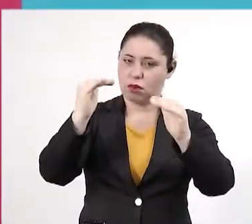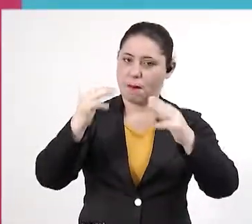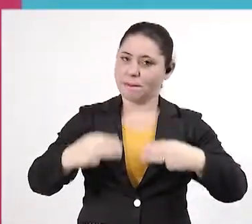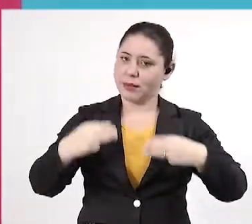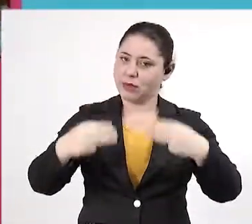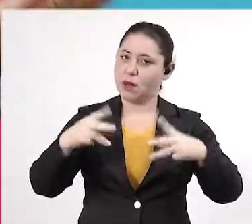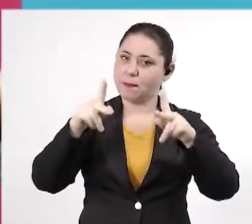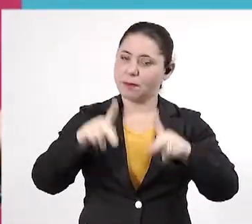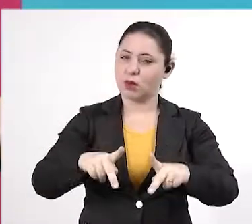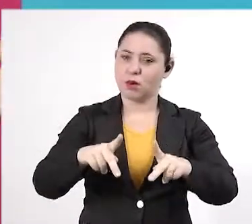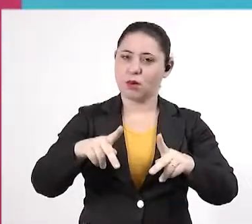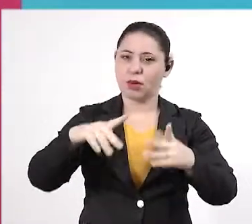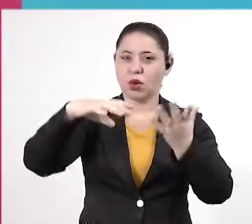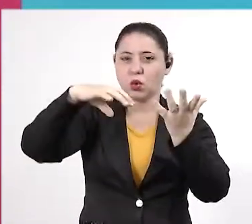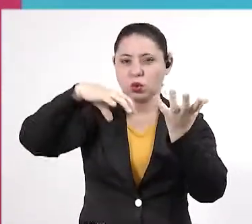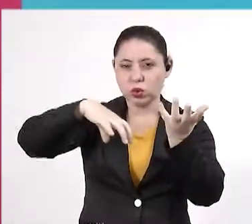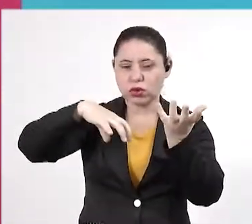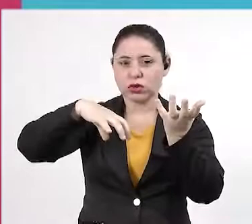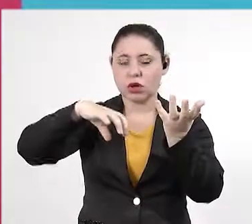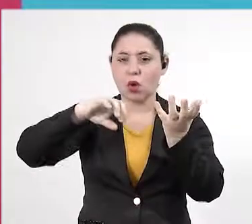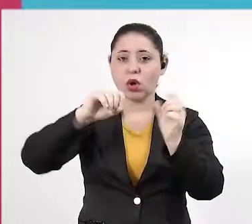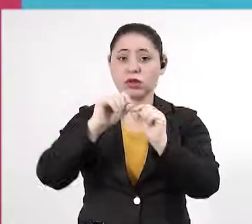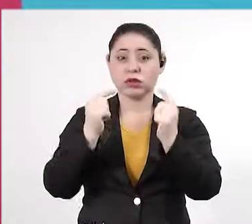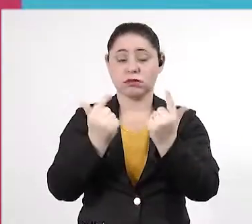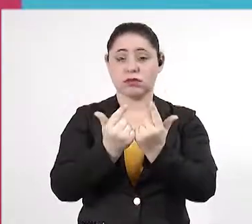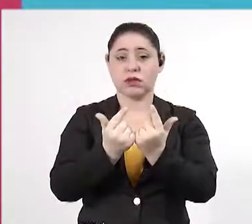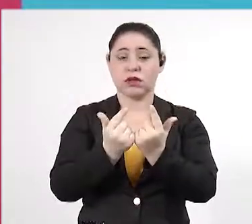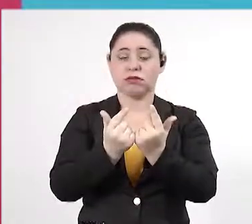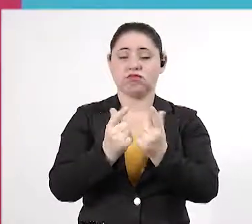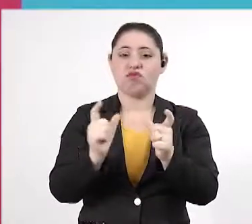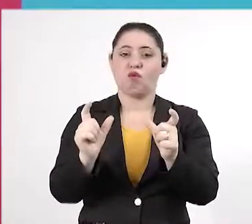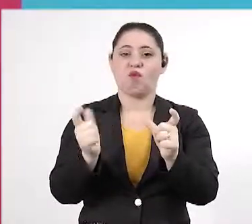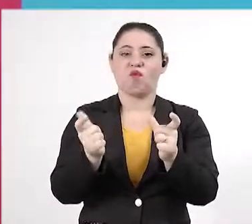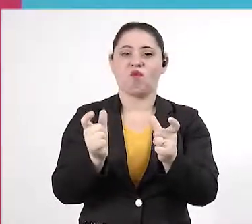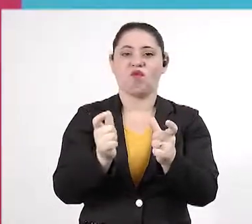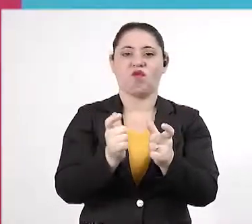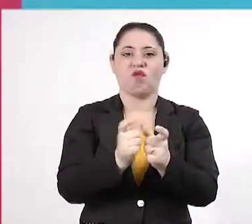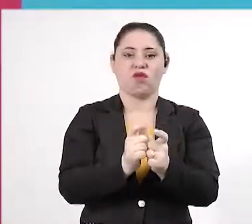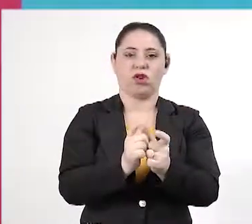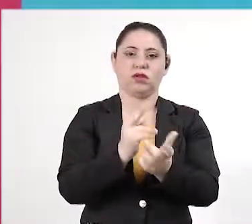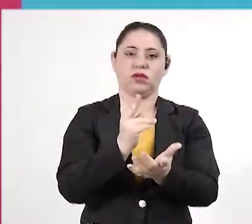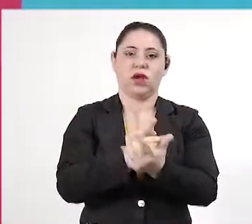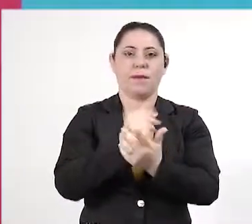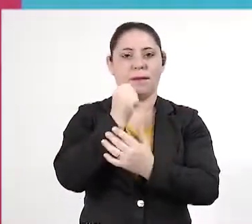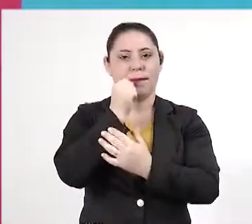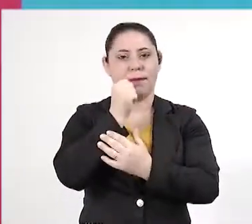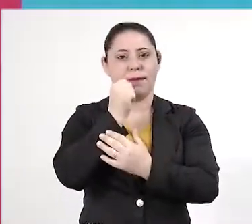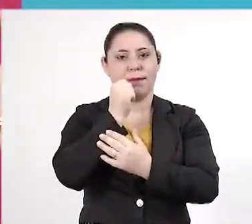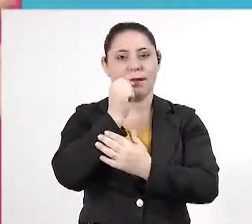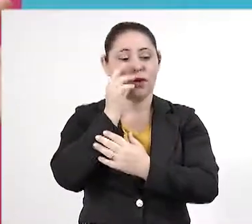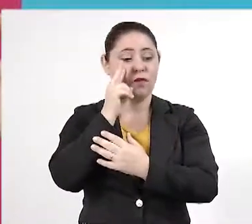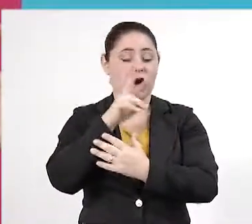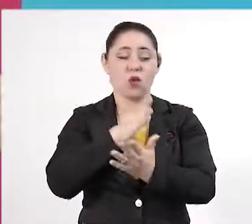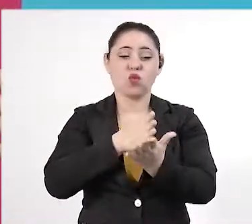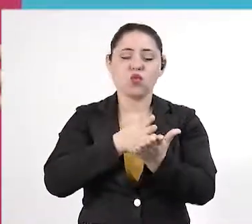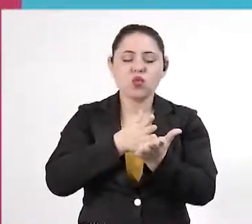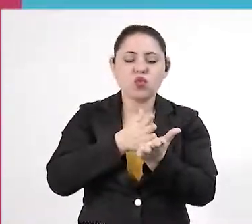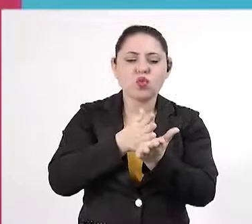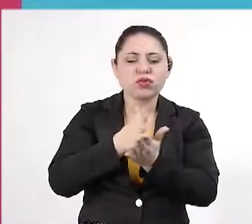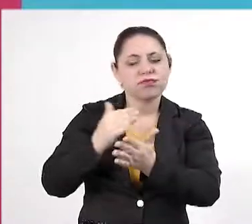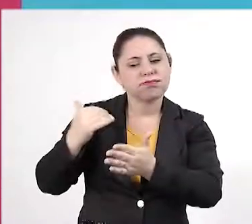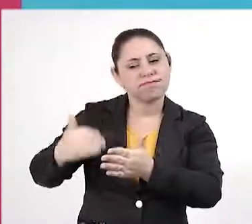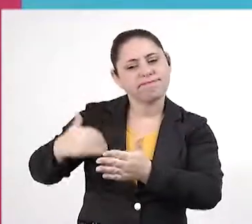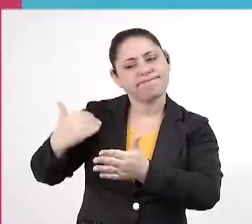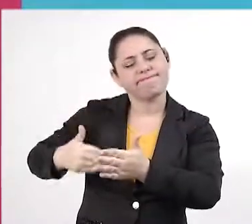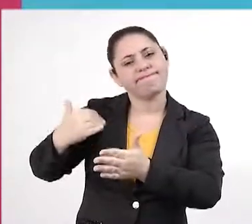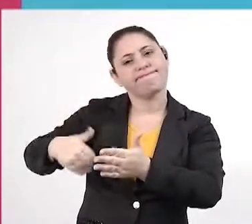Ministério Público, no próprio Congresso ou então nas assembleias, as mulheres sempre em minoria. Então a gente observa que nós estamos numa